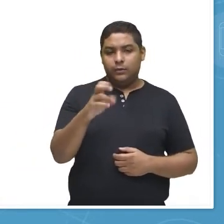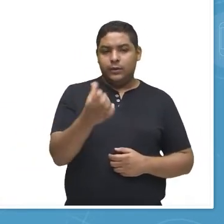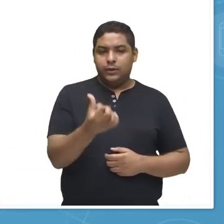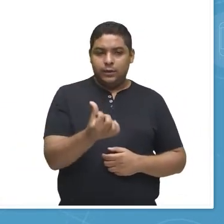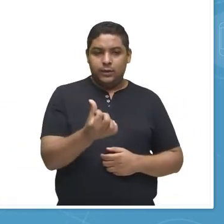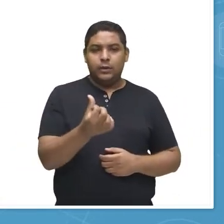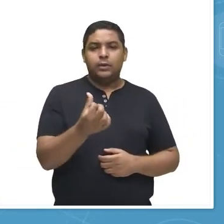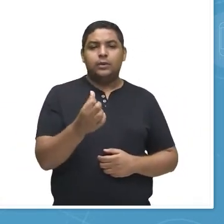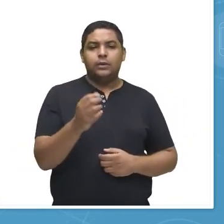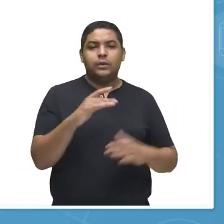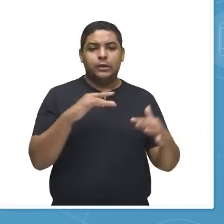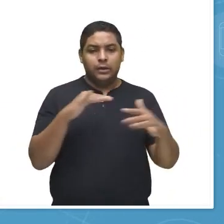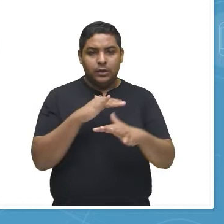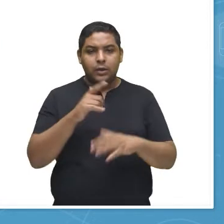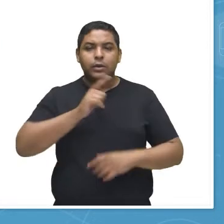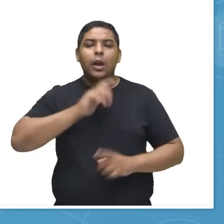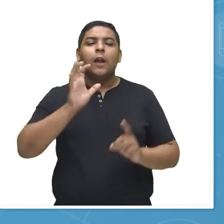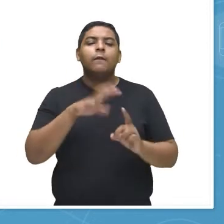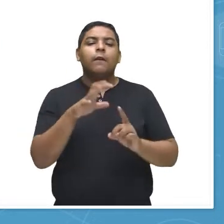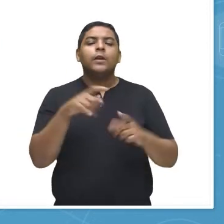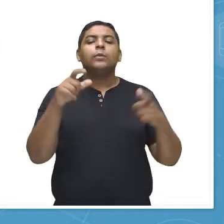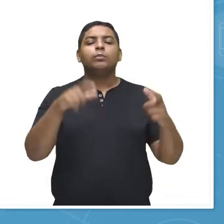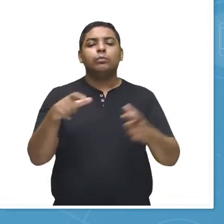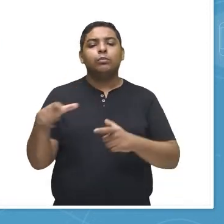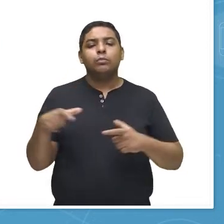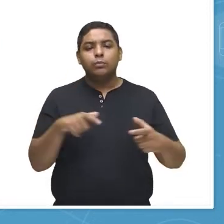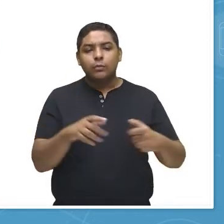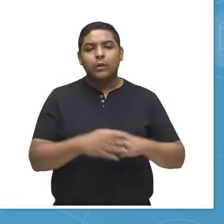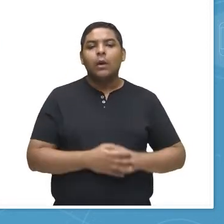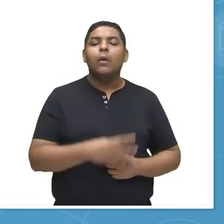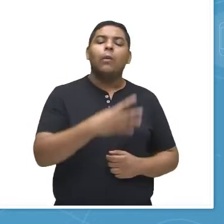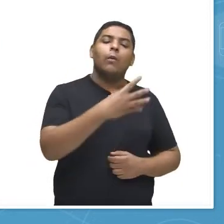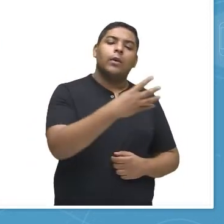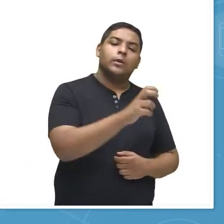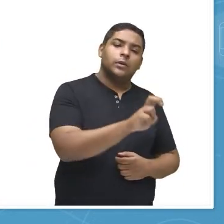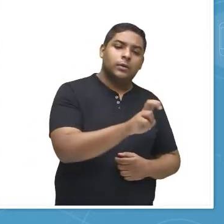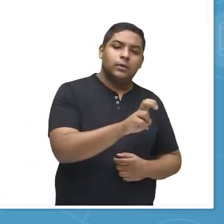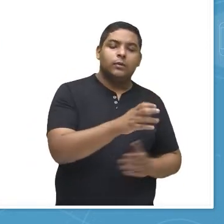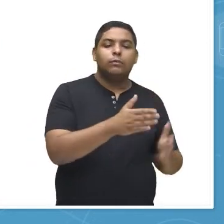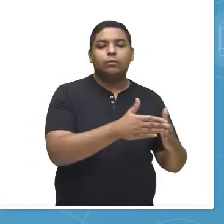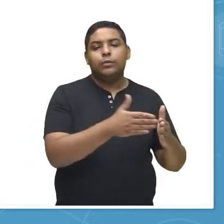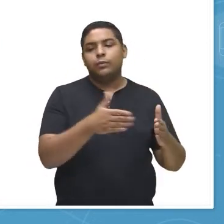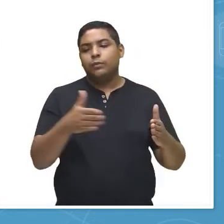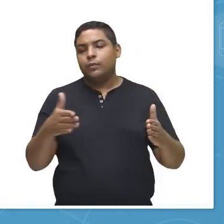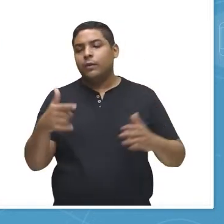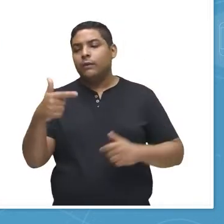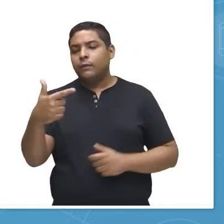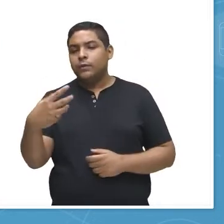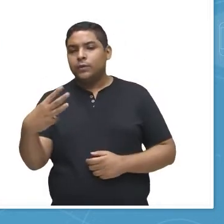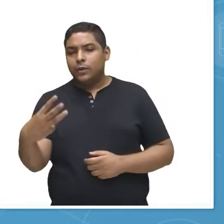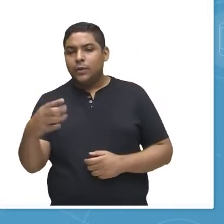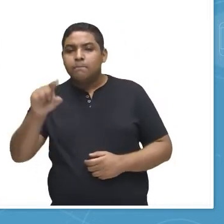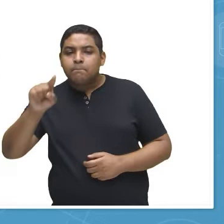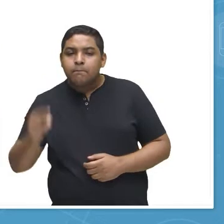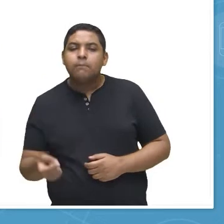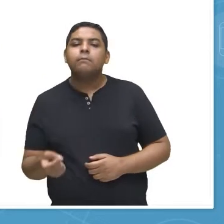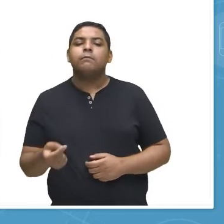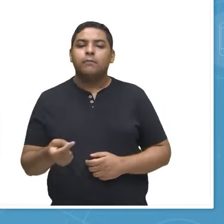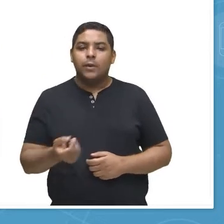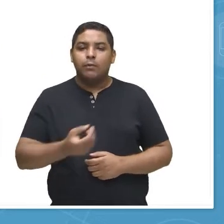local, com população que varia de 45 a 23 mil habitantes. Então, a